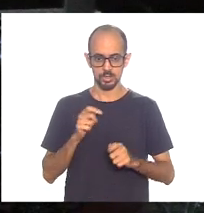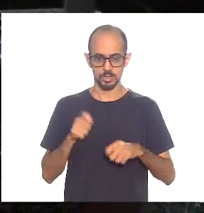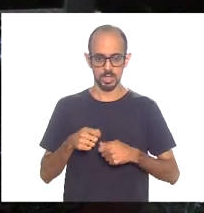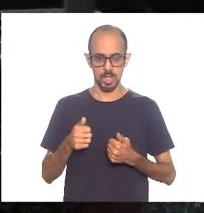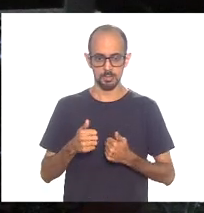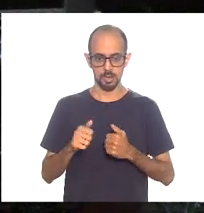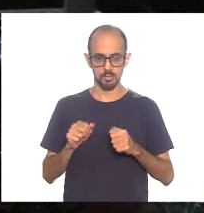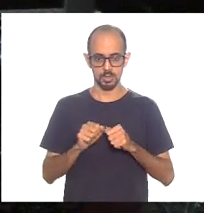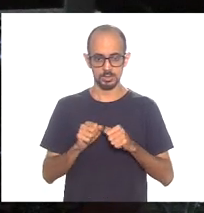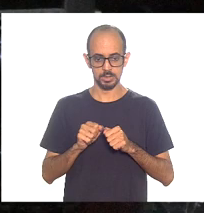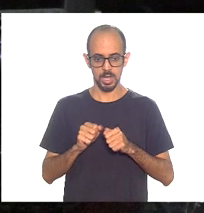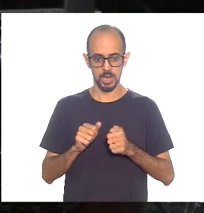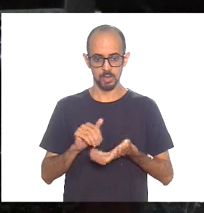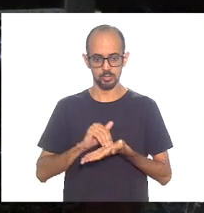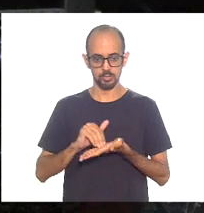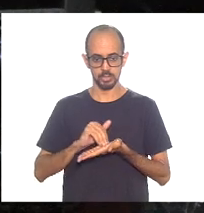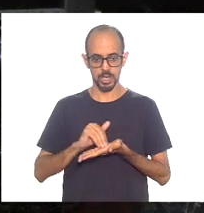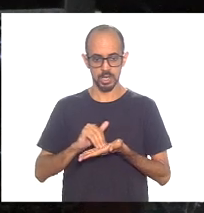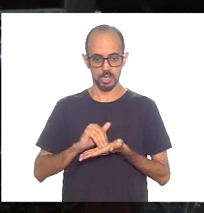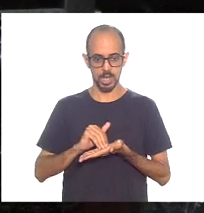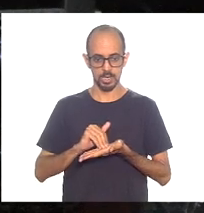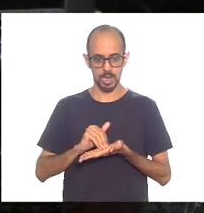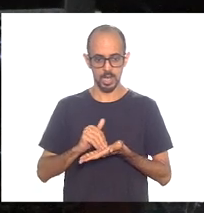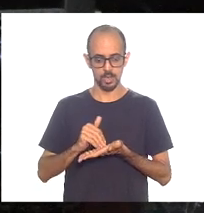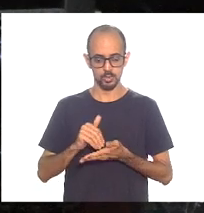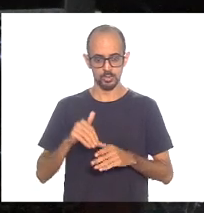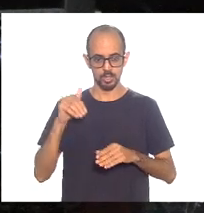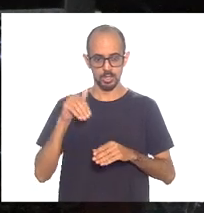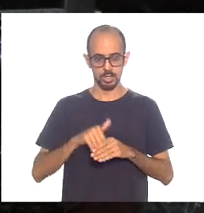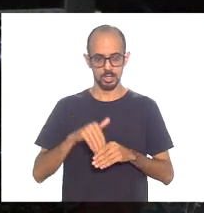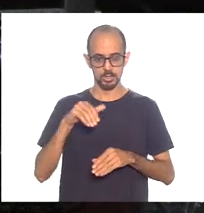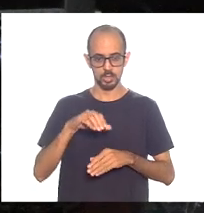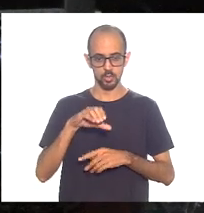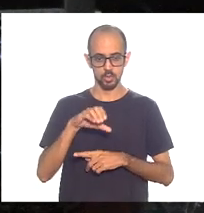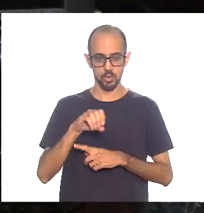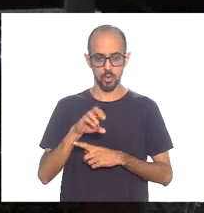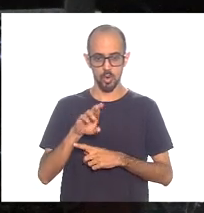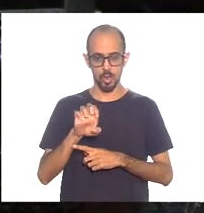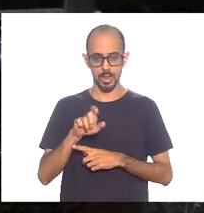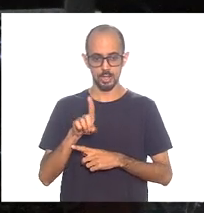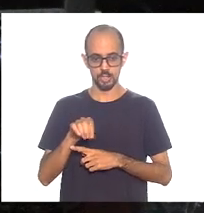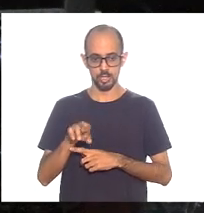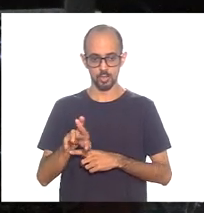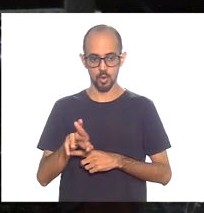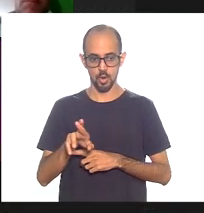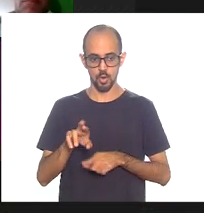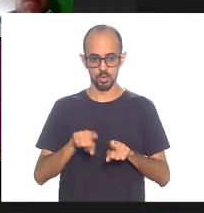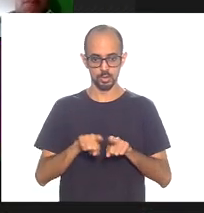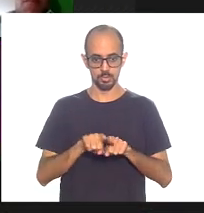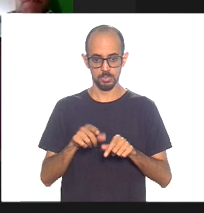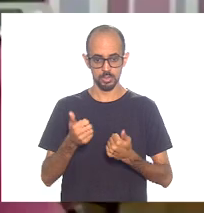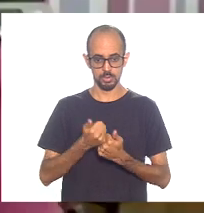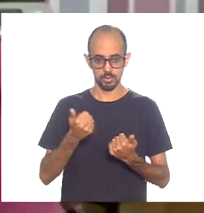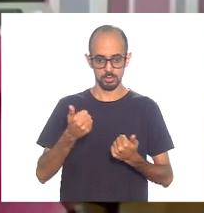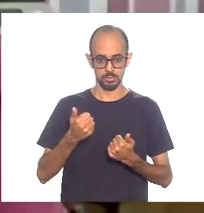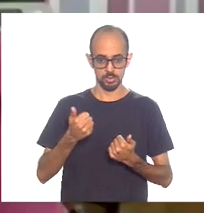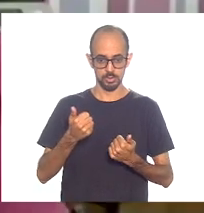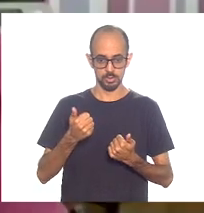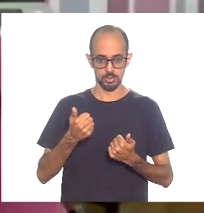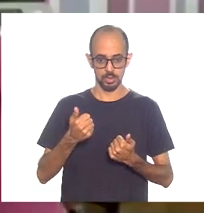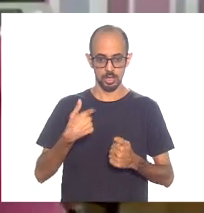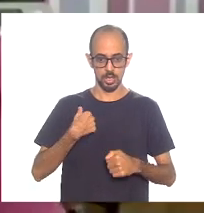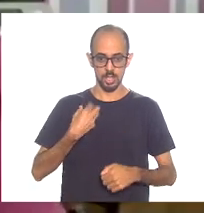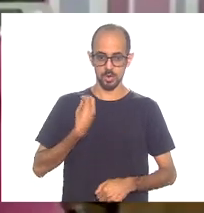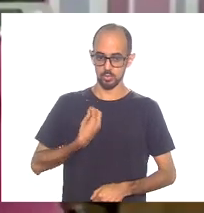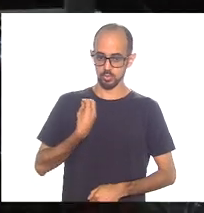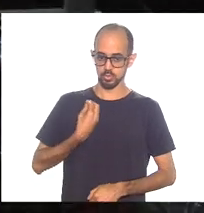aqui os trabalhos da eleição do corregedor e do sub. Presidente, eu estou na casa. Se a Vossa Excelência